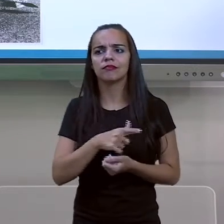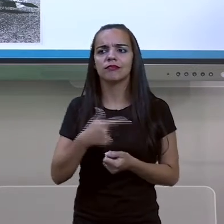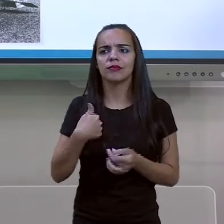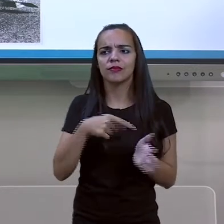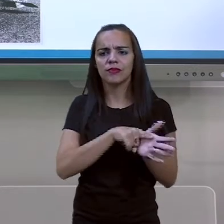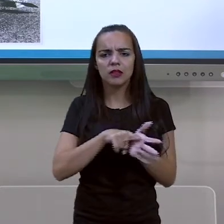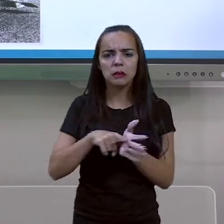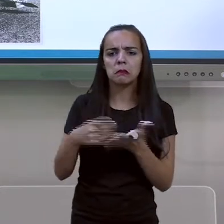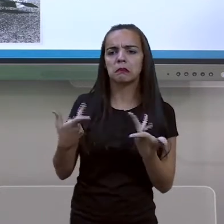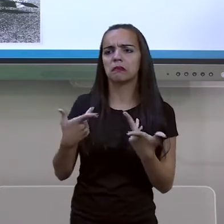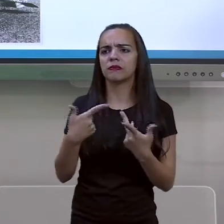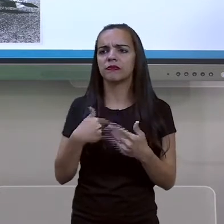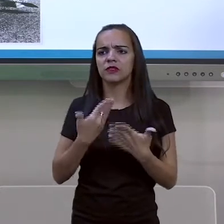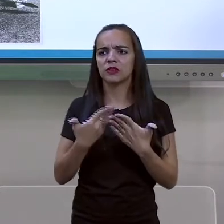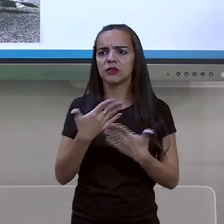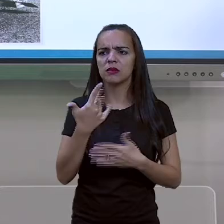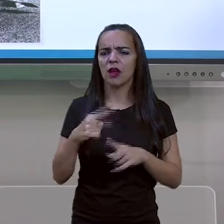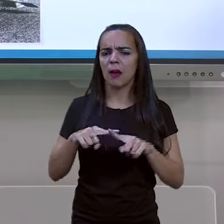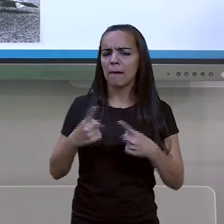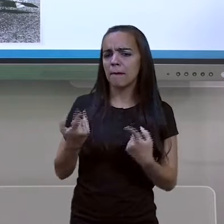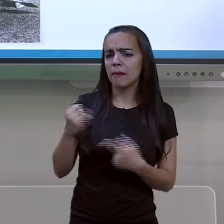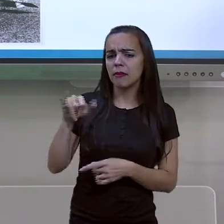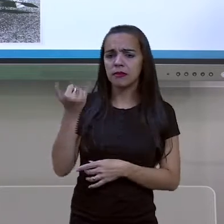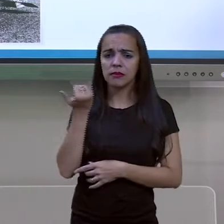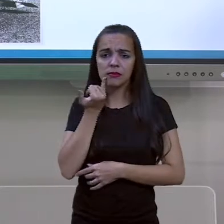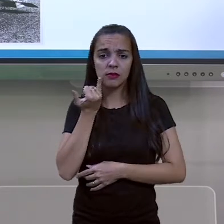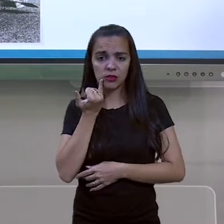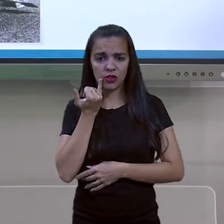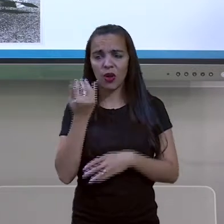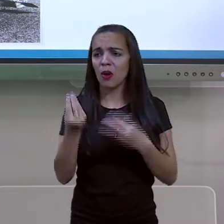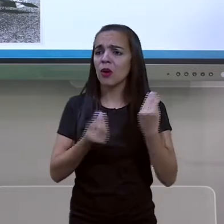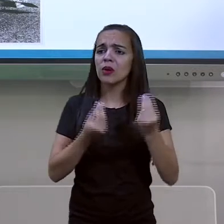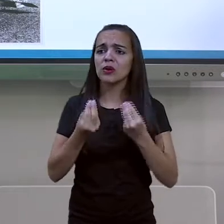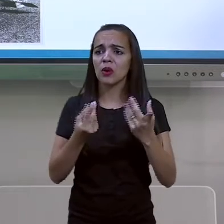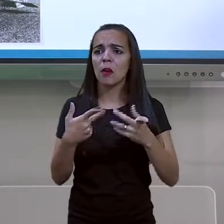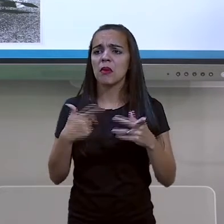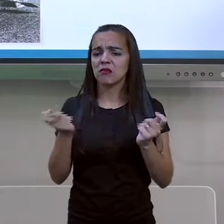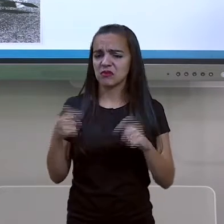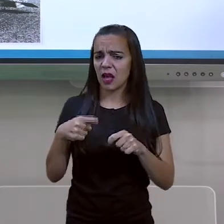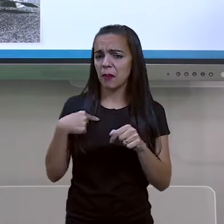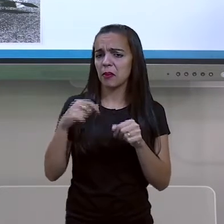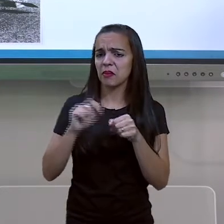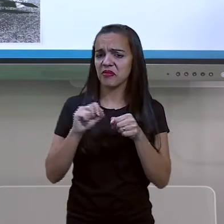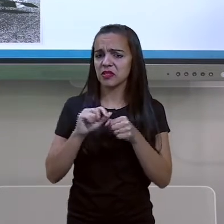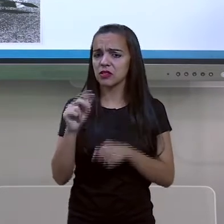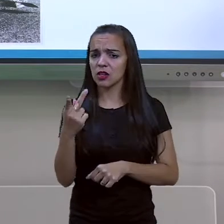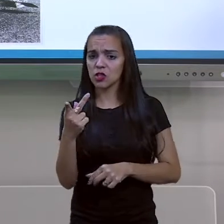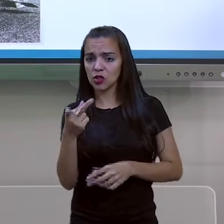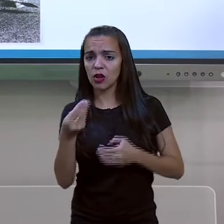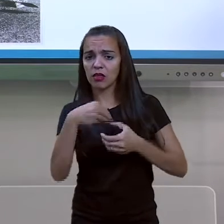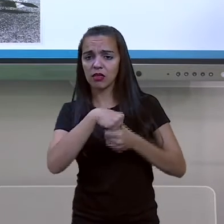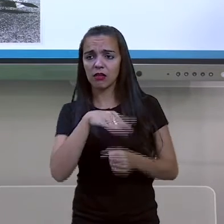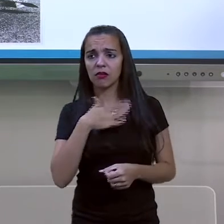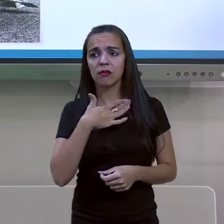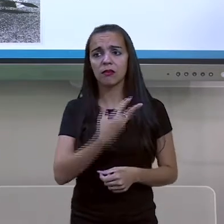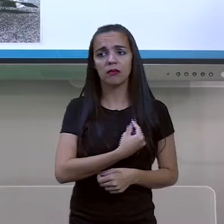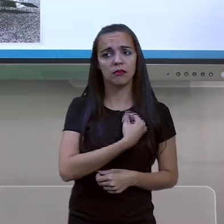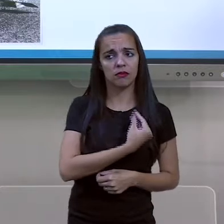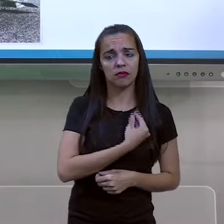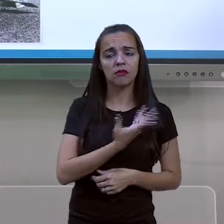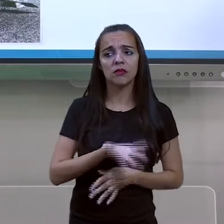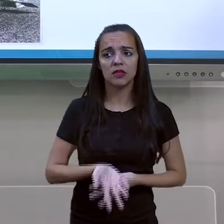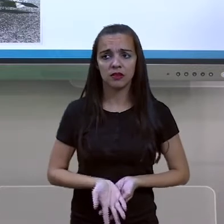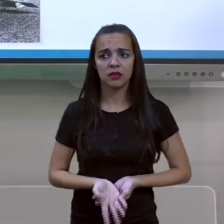bairro, essas coisas. Ah, Jaqueline, mas como assim eu posso fazer história no meu município, no meu bairro, essas